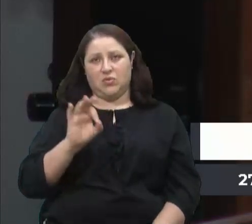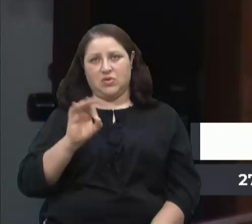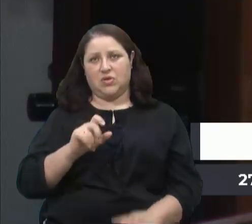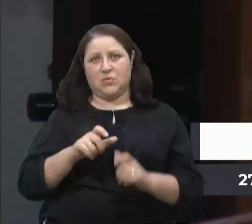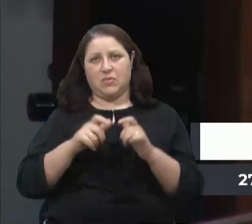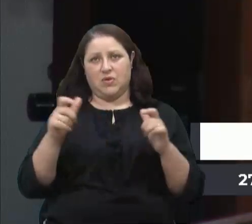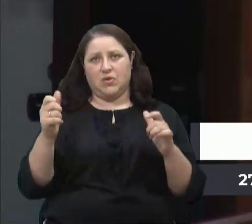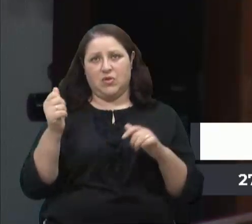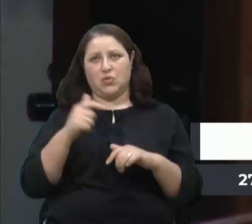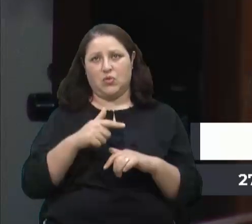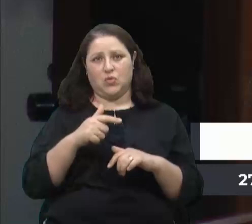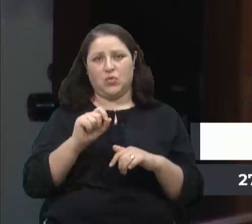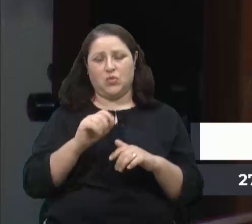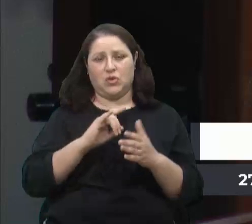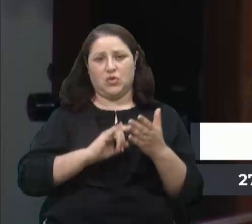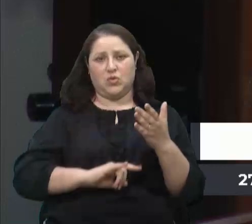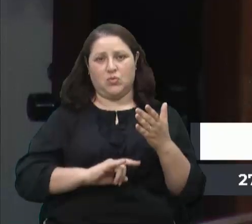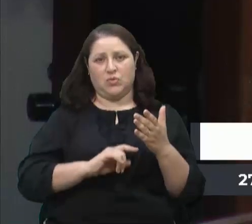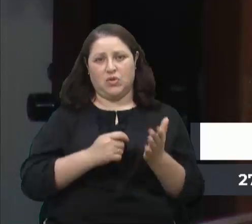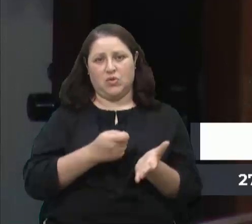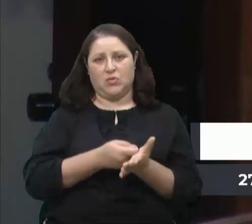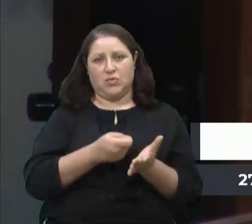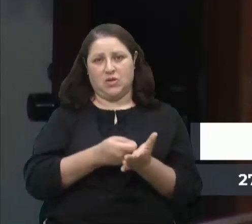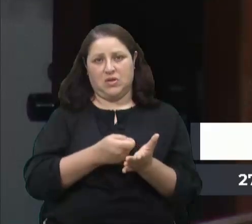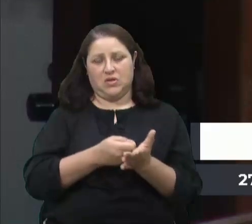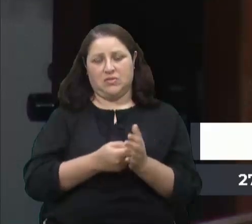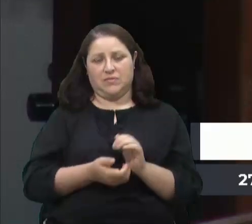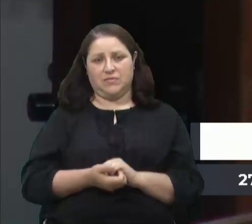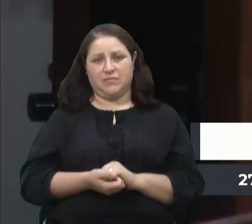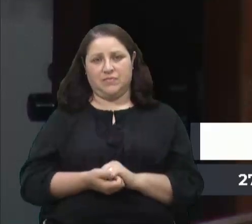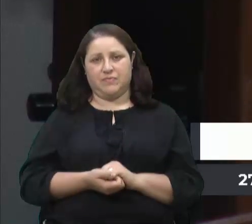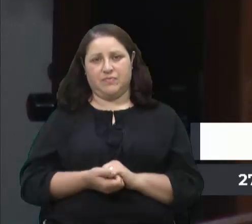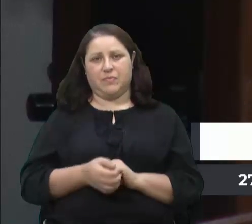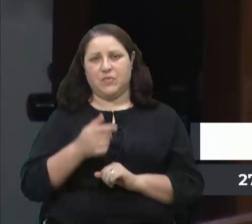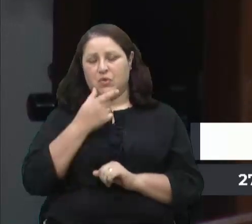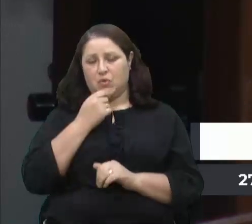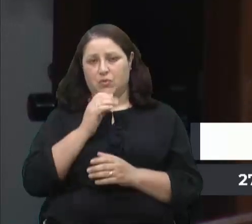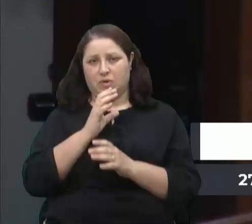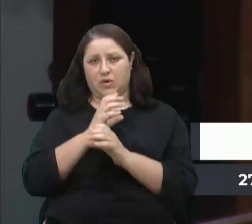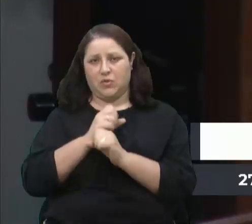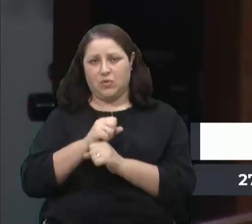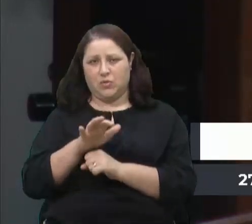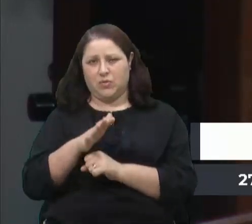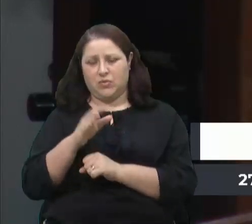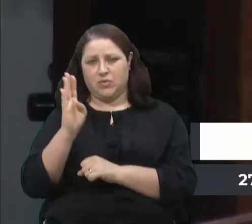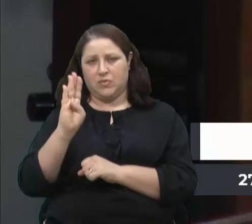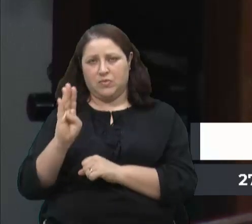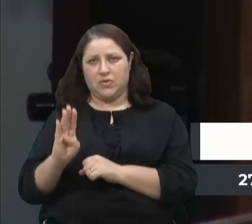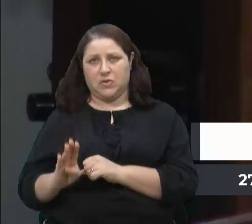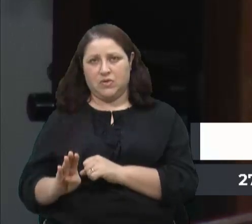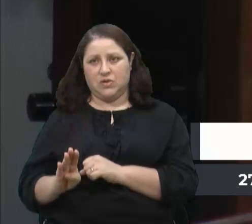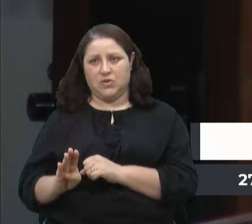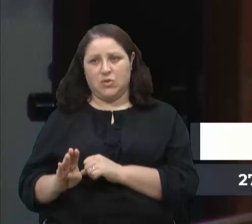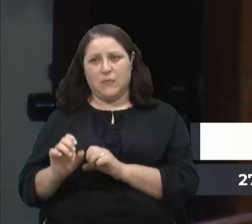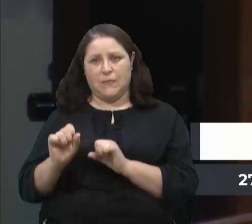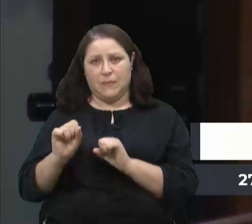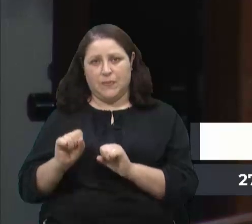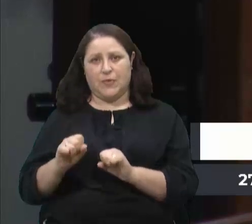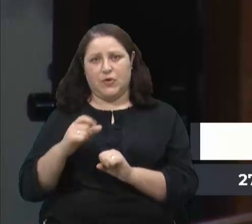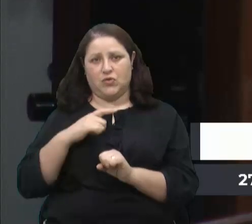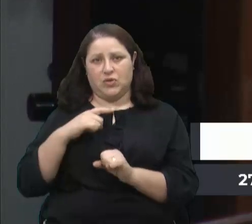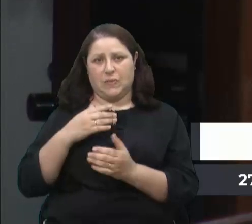é exigido. Ele fez um cálculo aproximado do que o Brasil pode